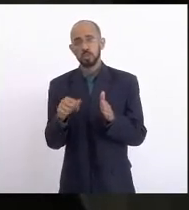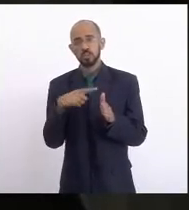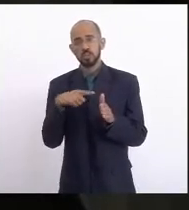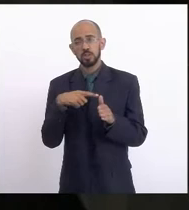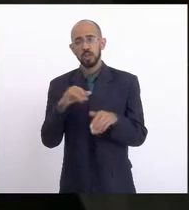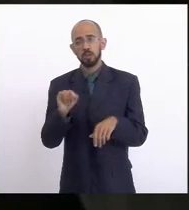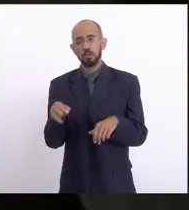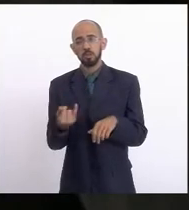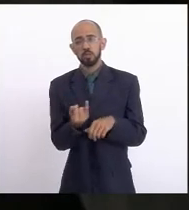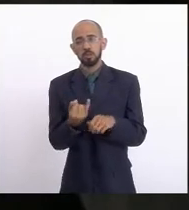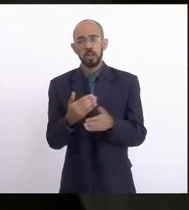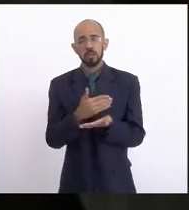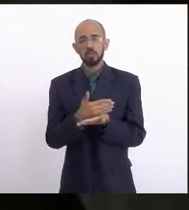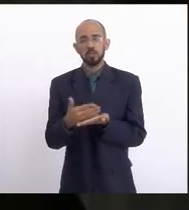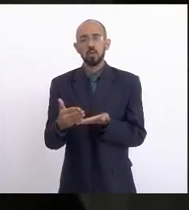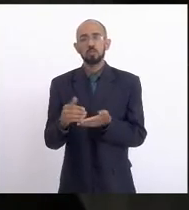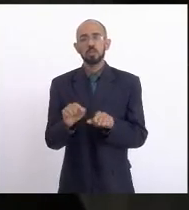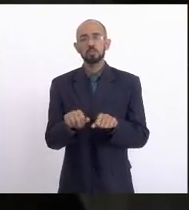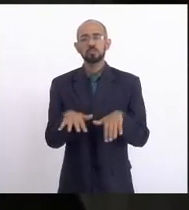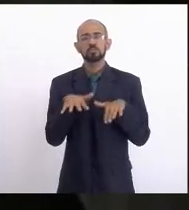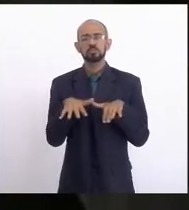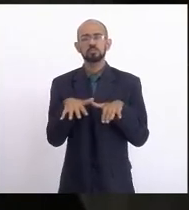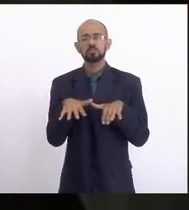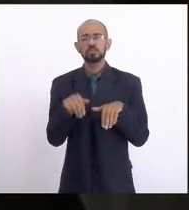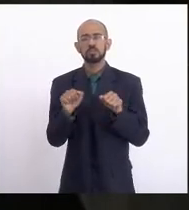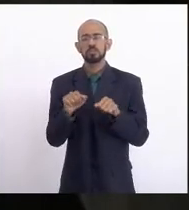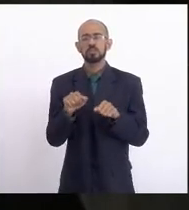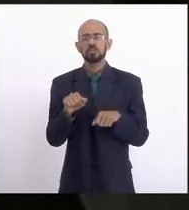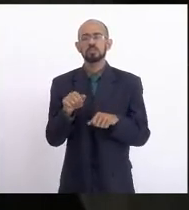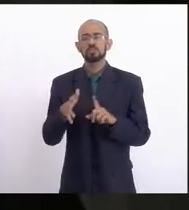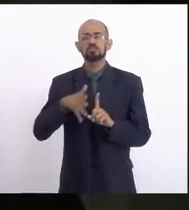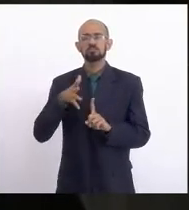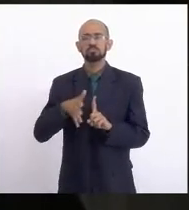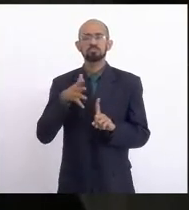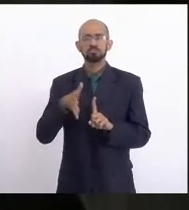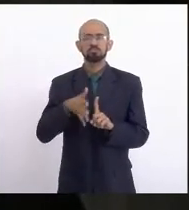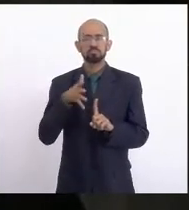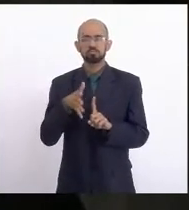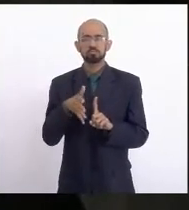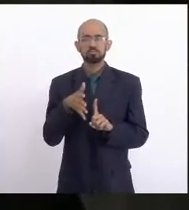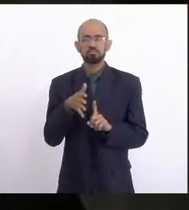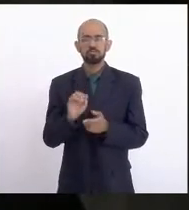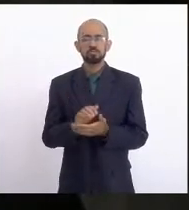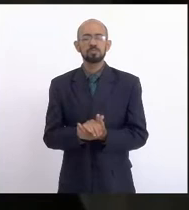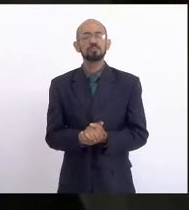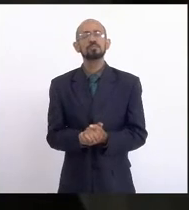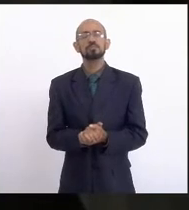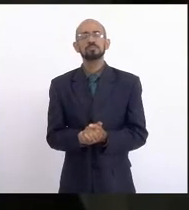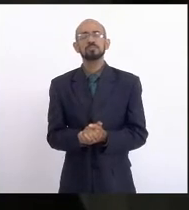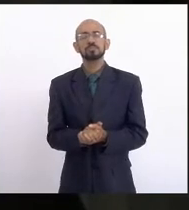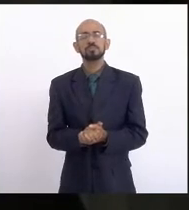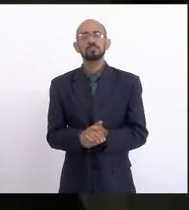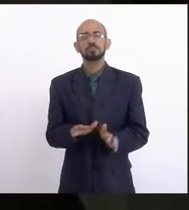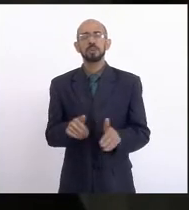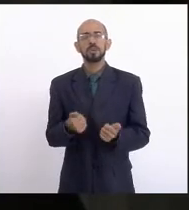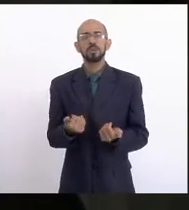expediente inicial, de fazer uso da palavra. Então,